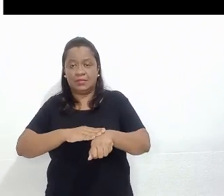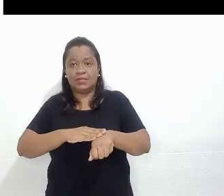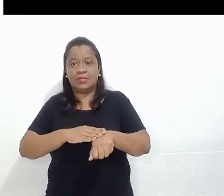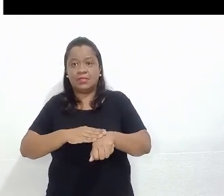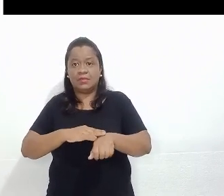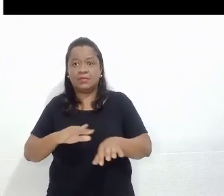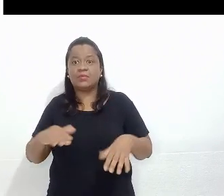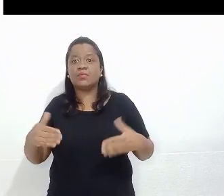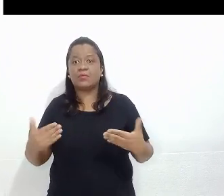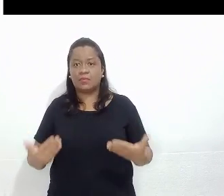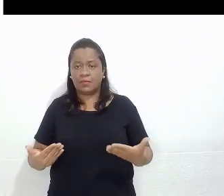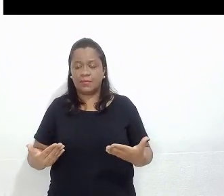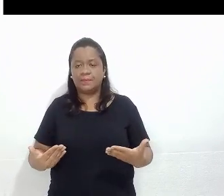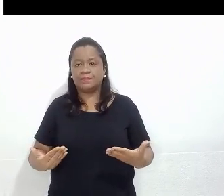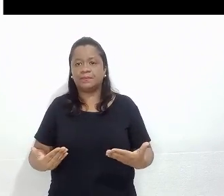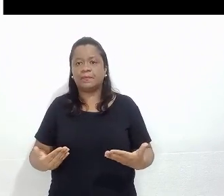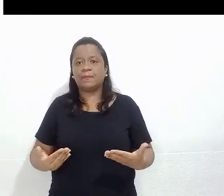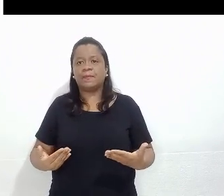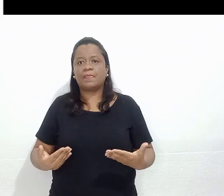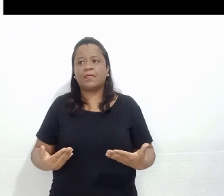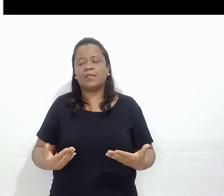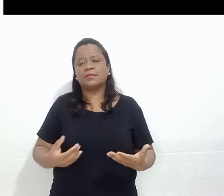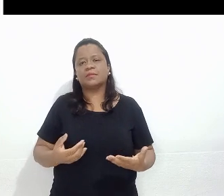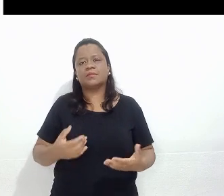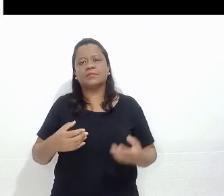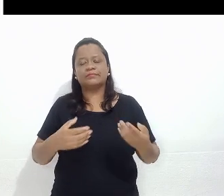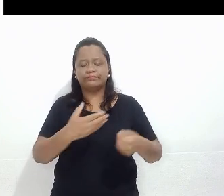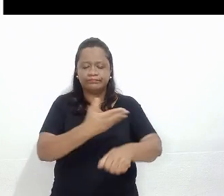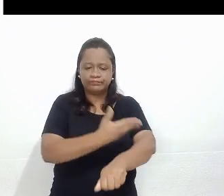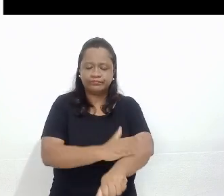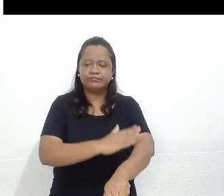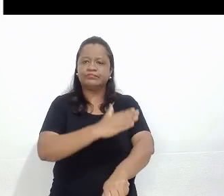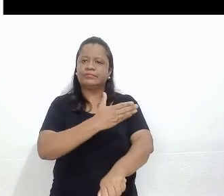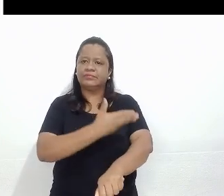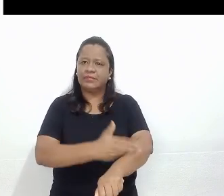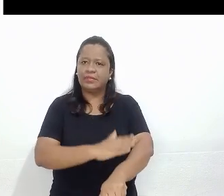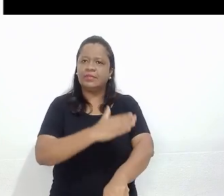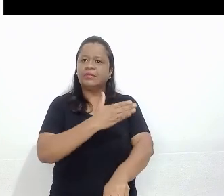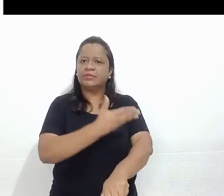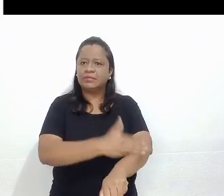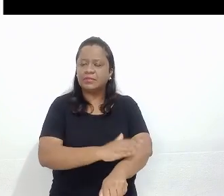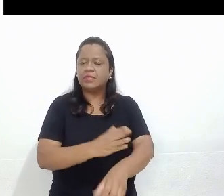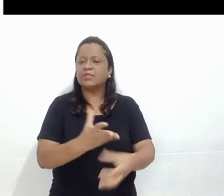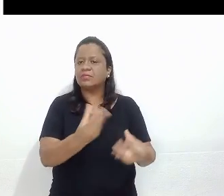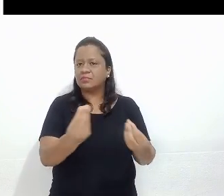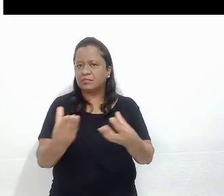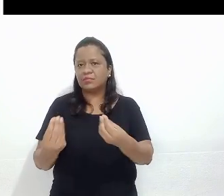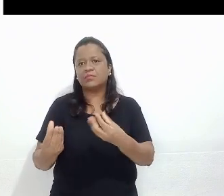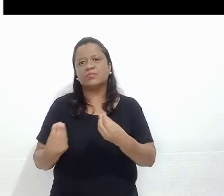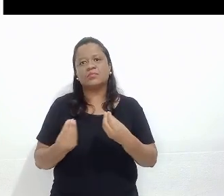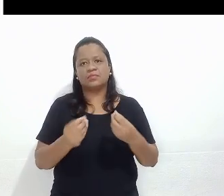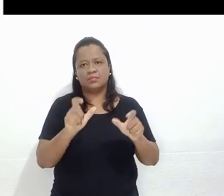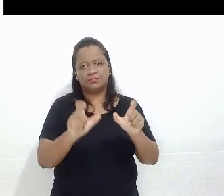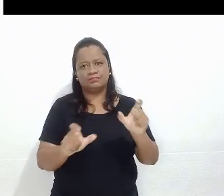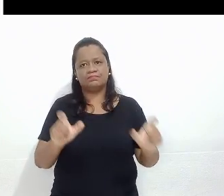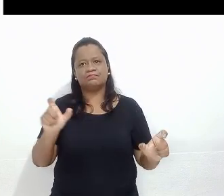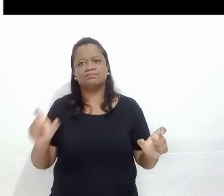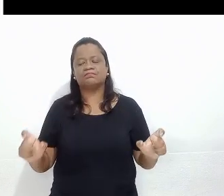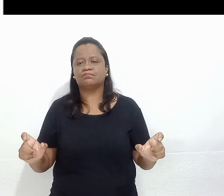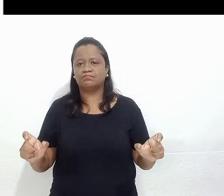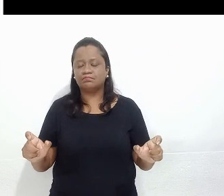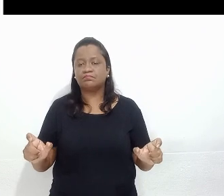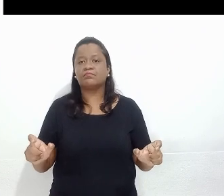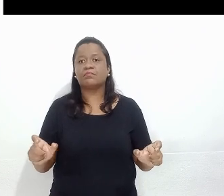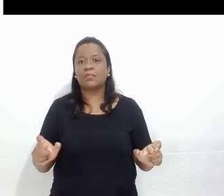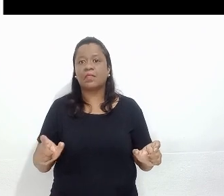durar, tudo isso. Então é ensaio atrás de ensaio, é muita gente, entendeu? E muita gente para dar